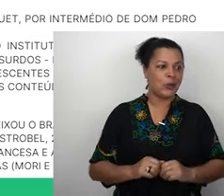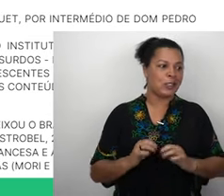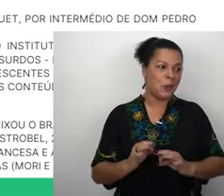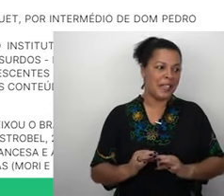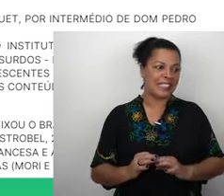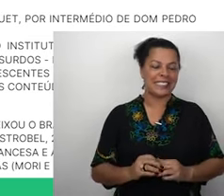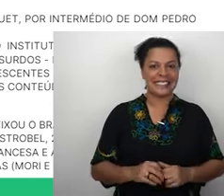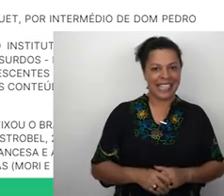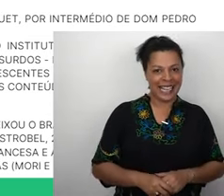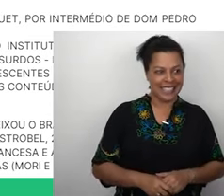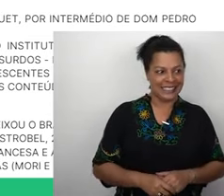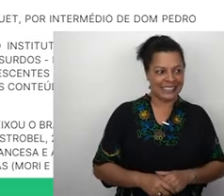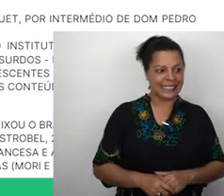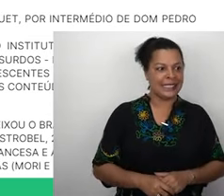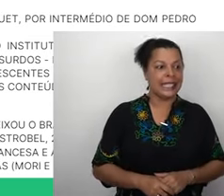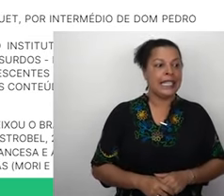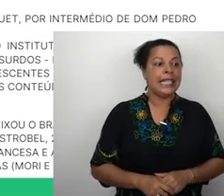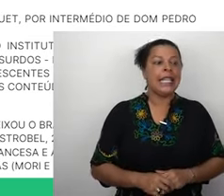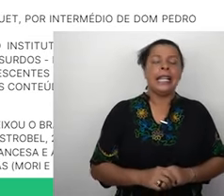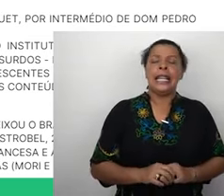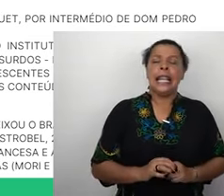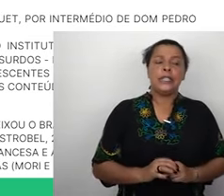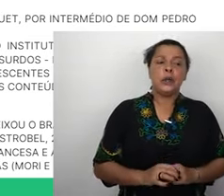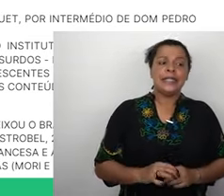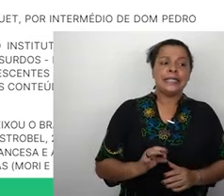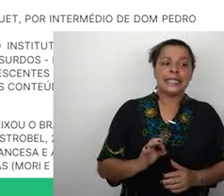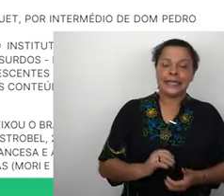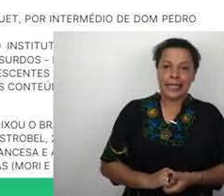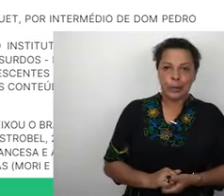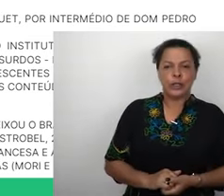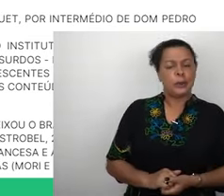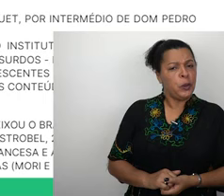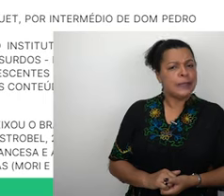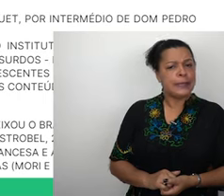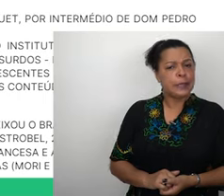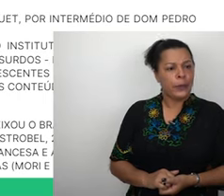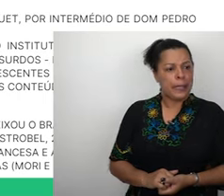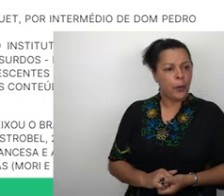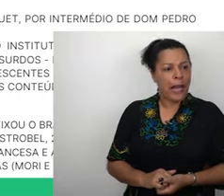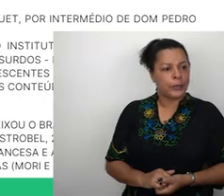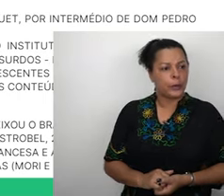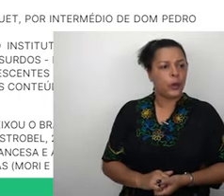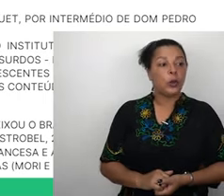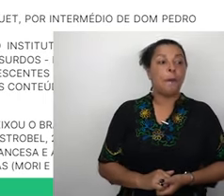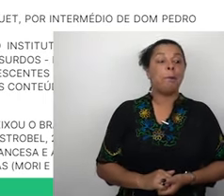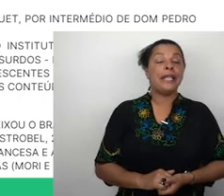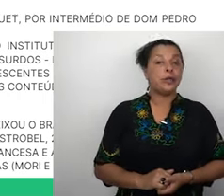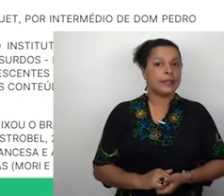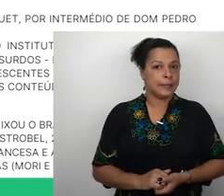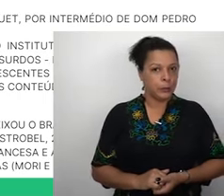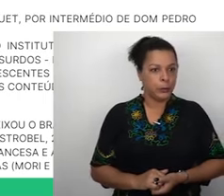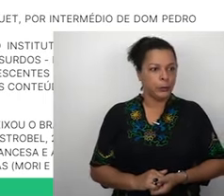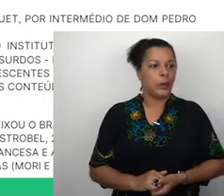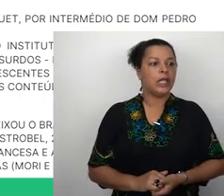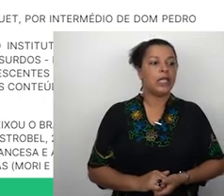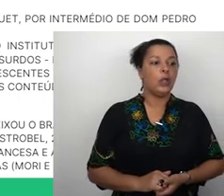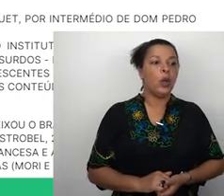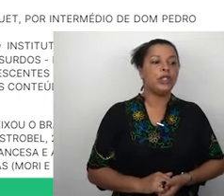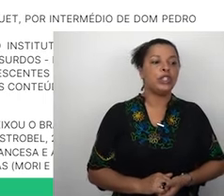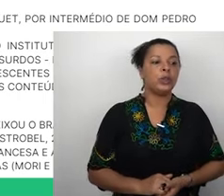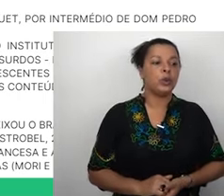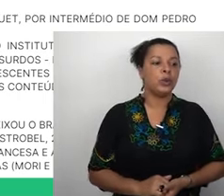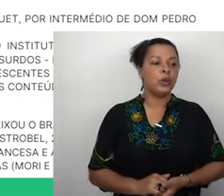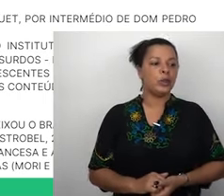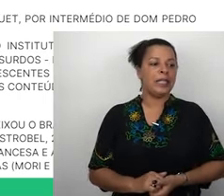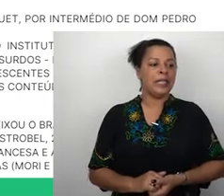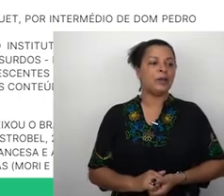institucionalizavam pessoas doentes e carentes. Em 12 de setembro de 1854, Dom Pedro II